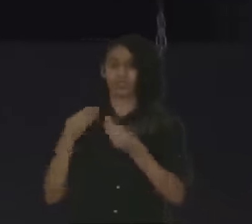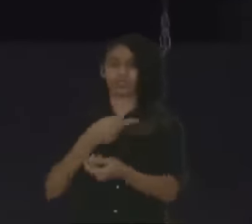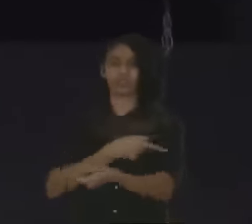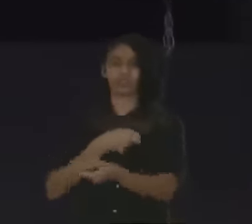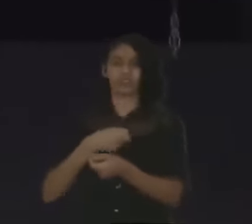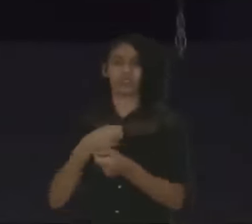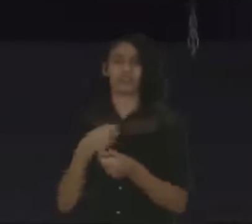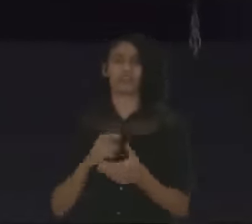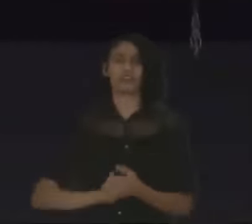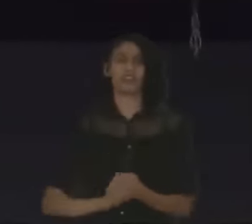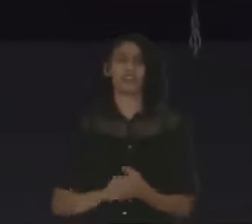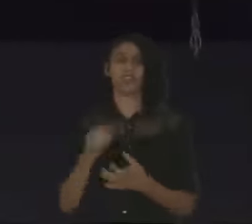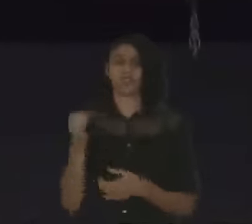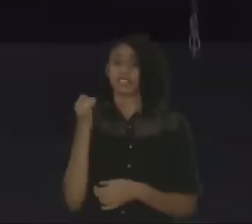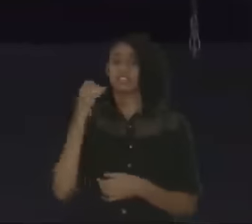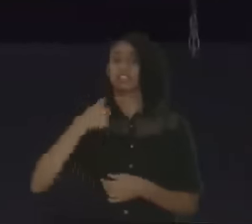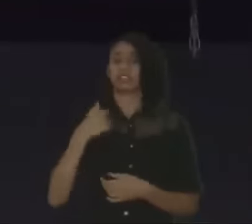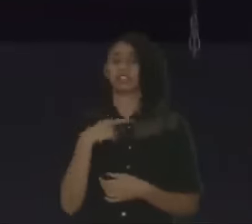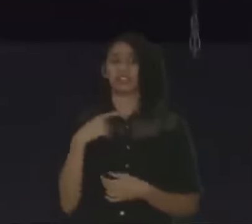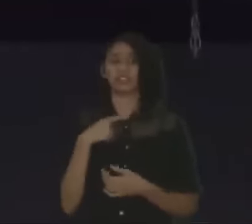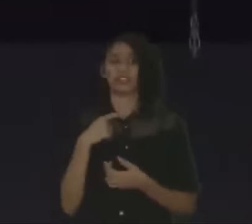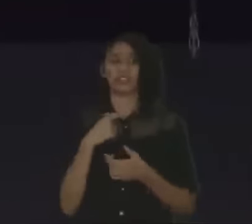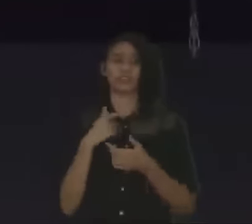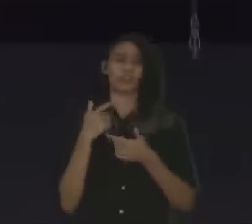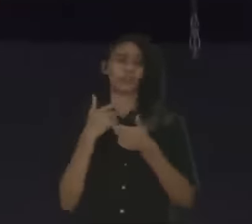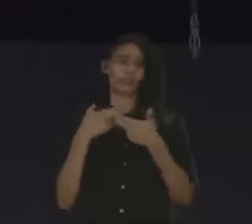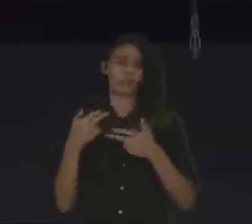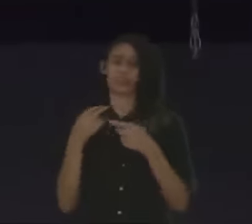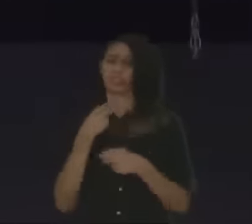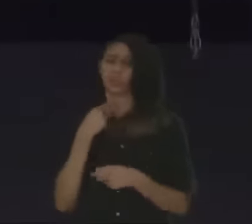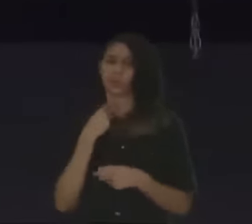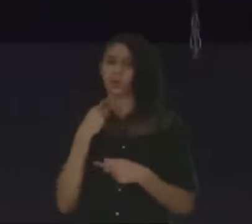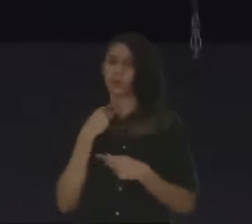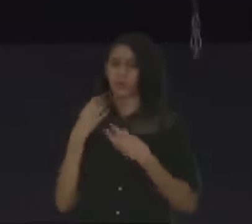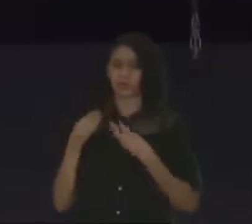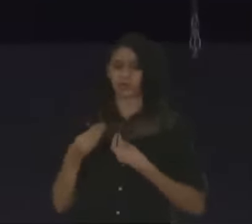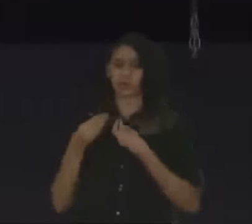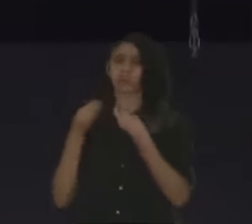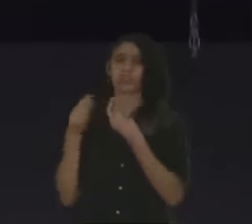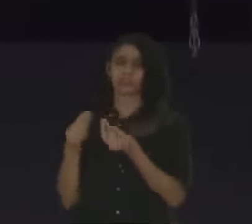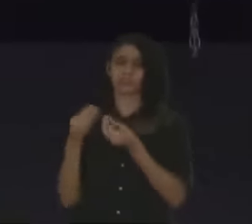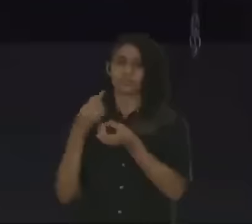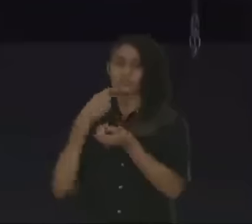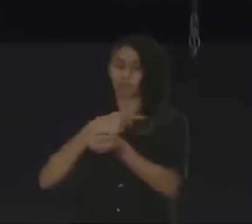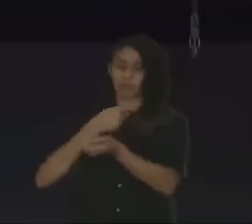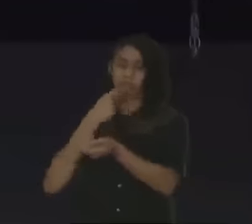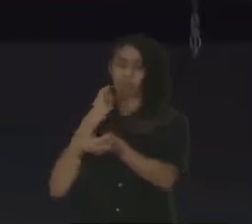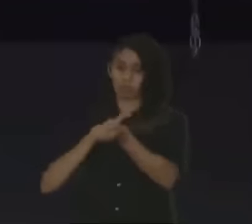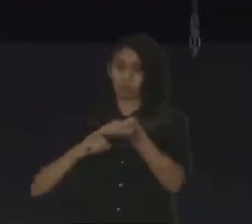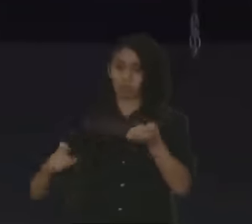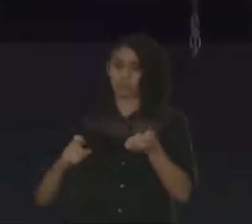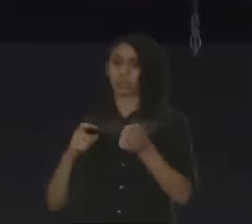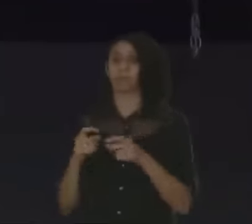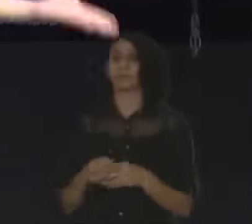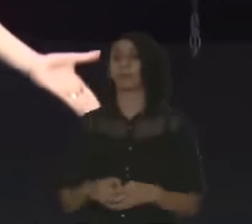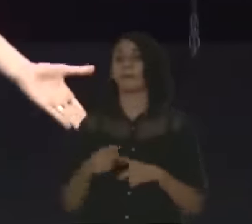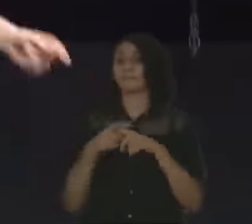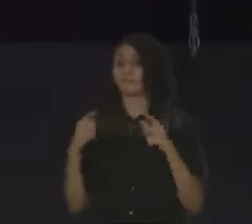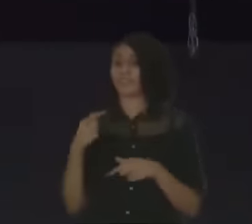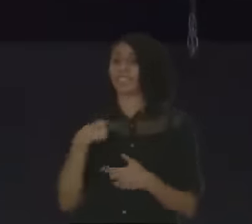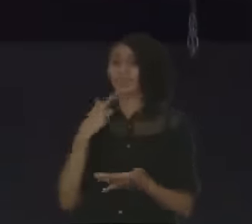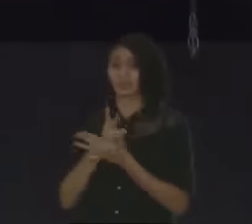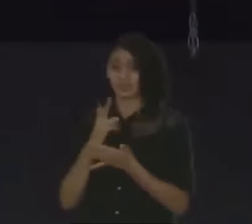horas que ele não deixa agendar com anemia ou qualquer outra coisa ou com alguma cirurgia tem que esperar um ano Mas eu sou doadora assídua de